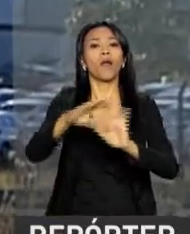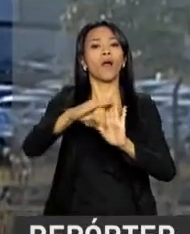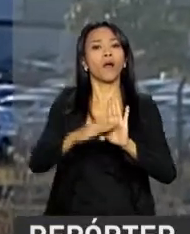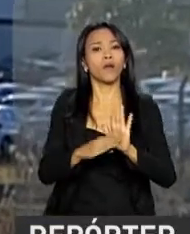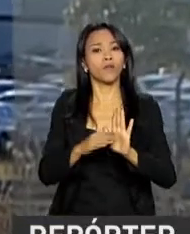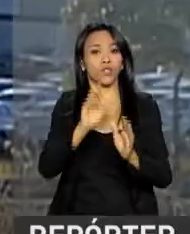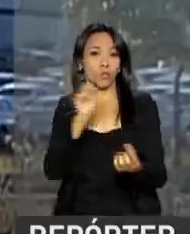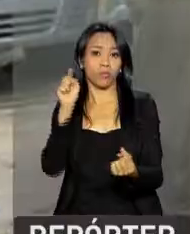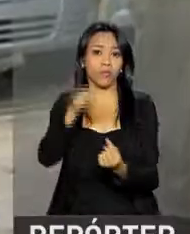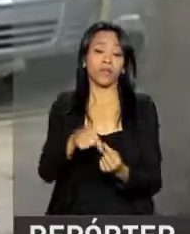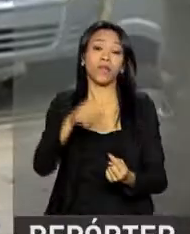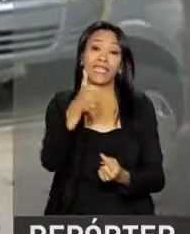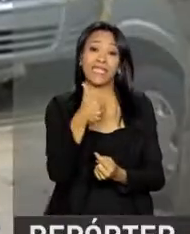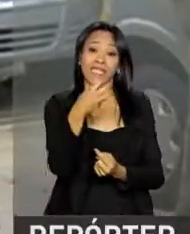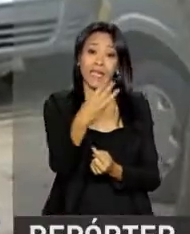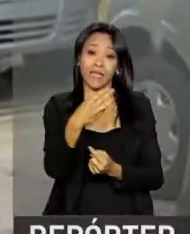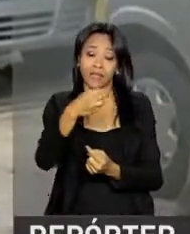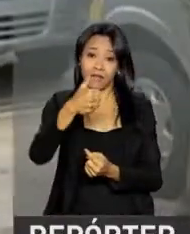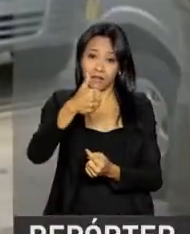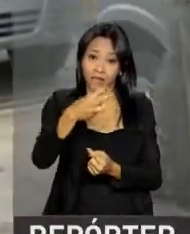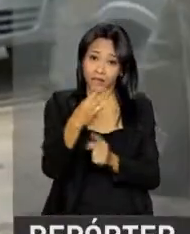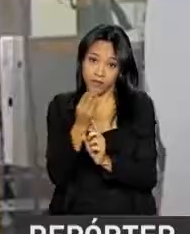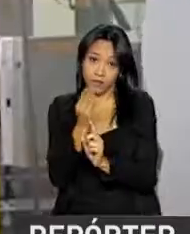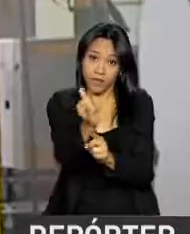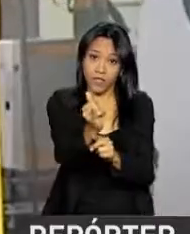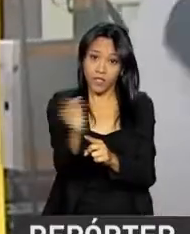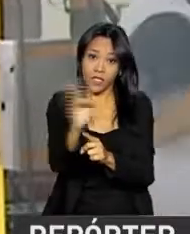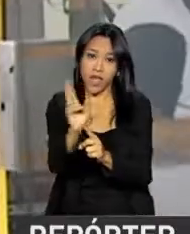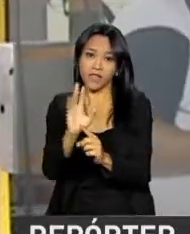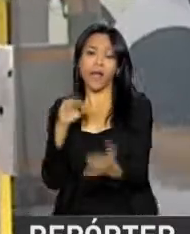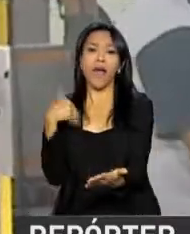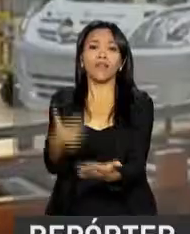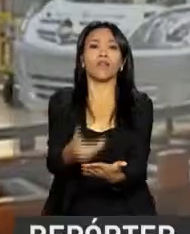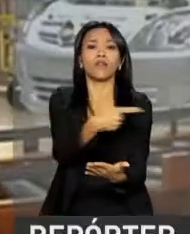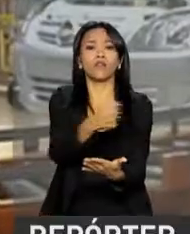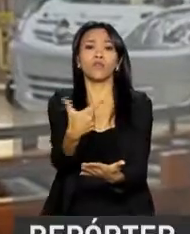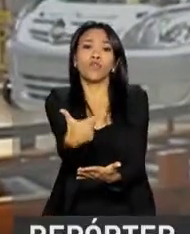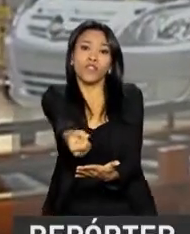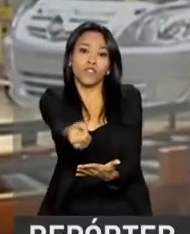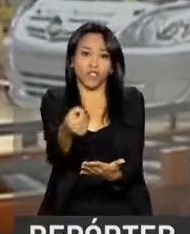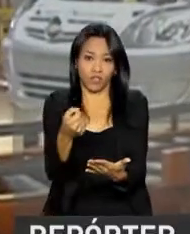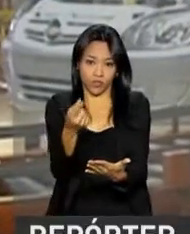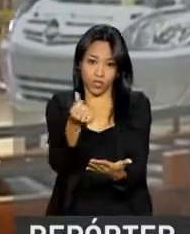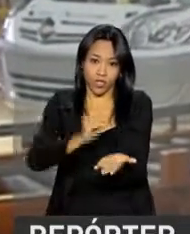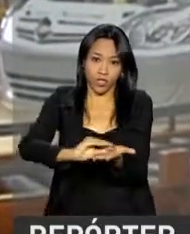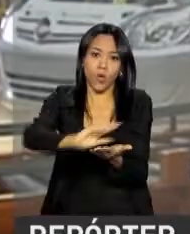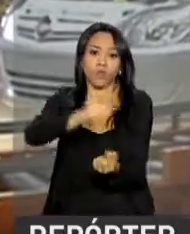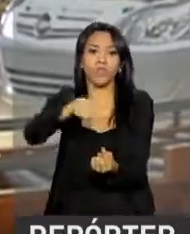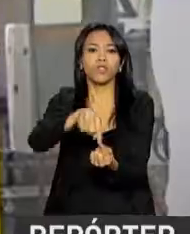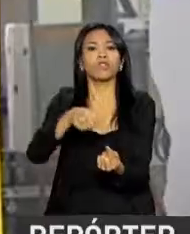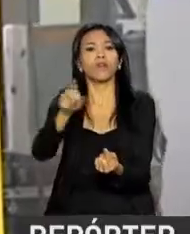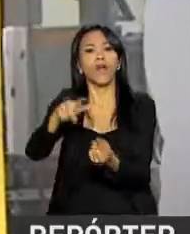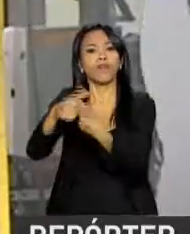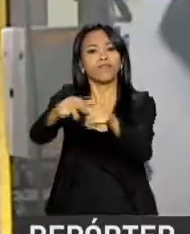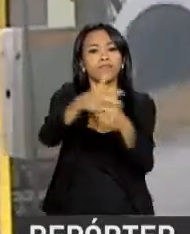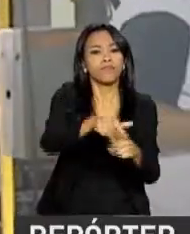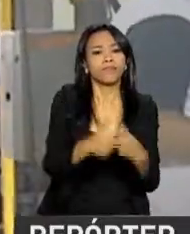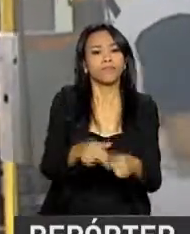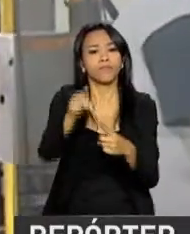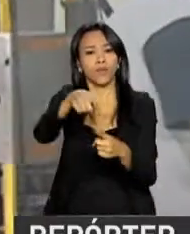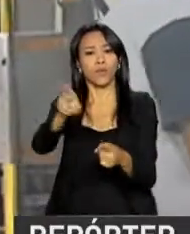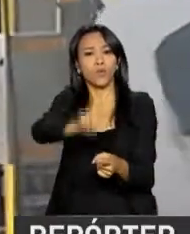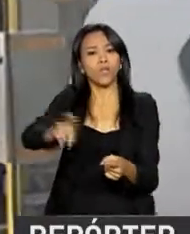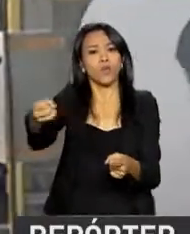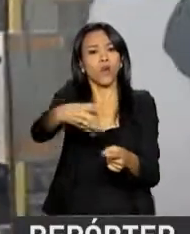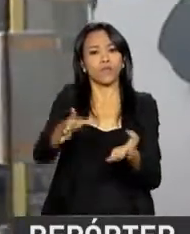13 bilhões de reais nas operações brasileiras até 2020. O dinheiro será gasto na modernização das fábricas, novas